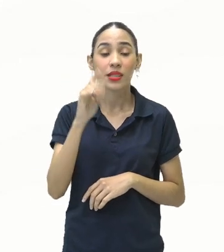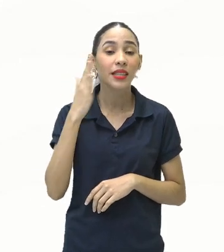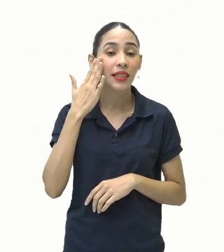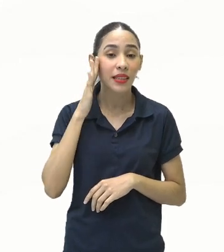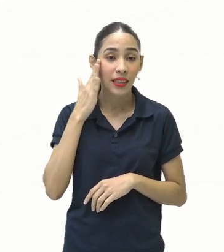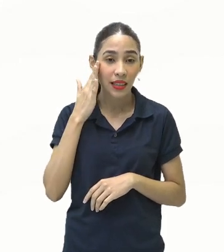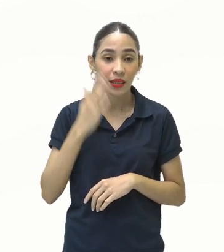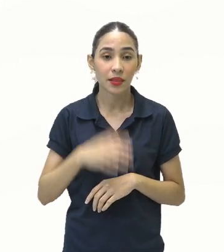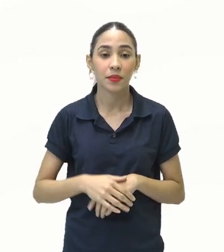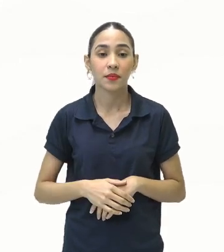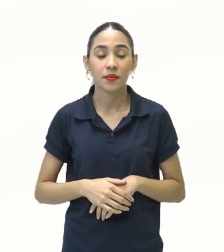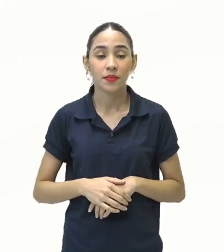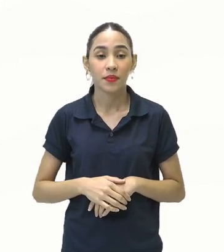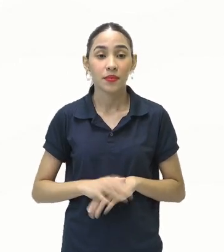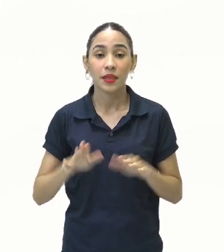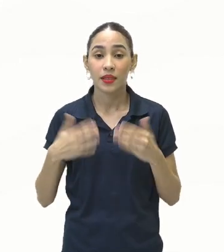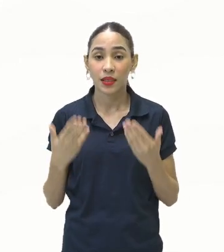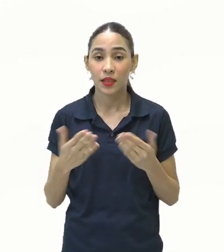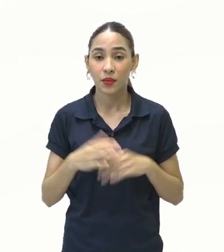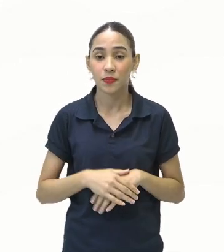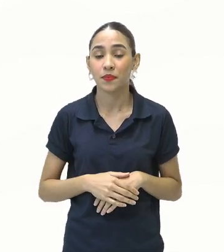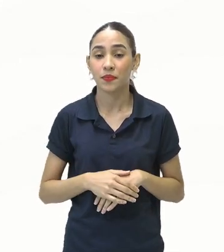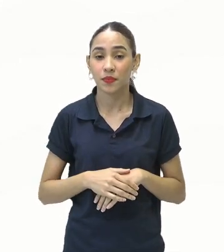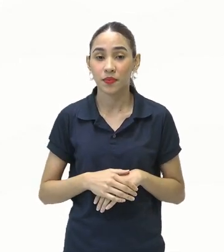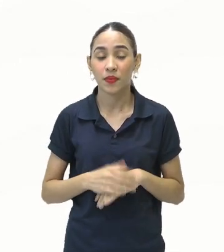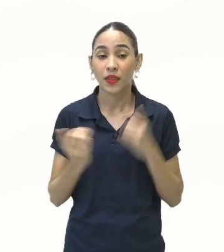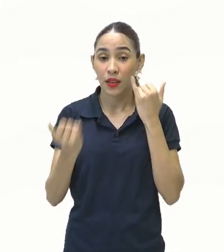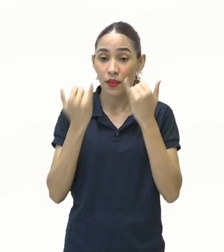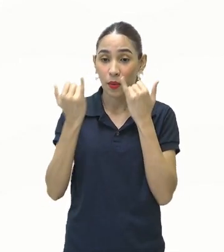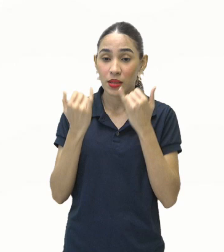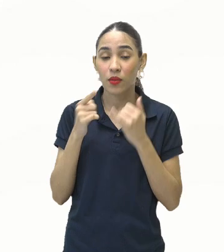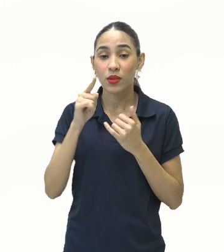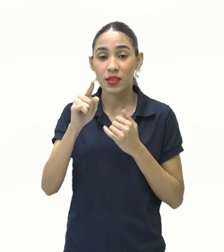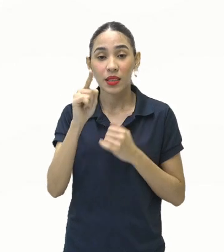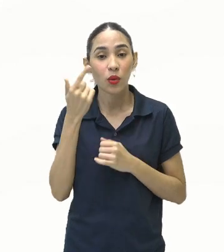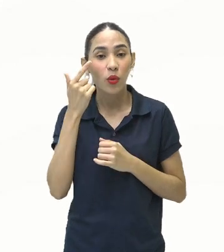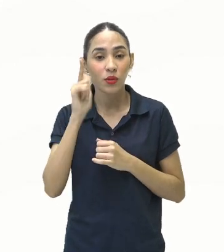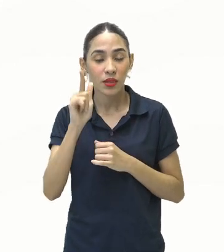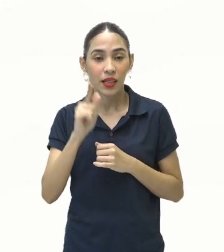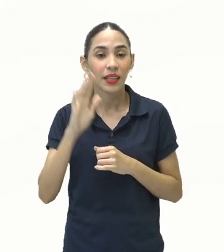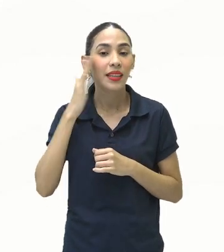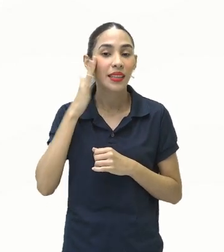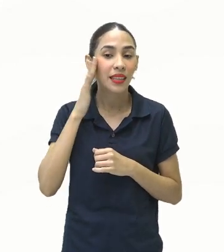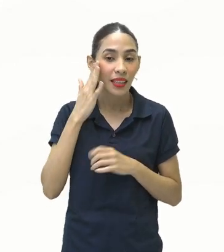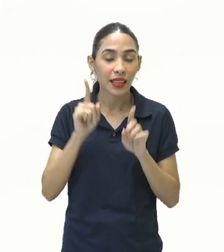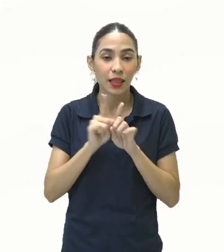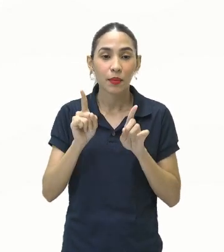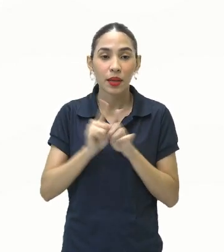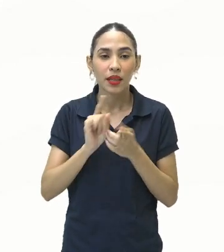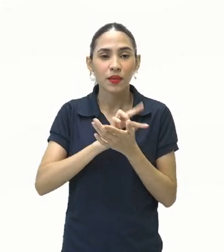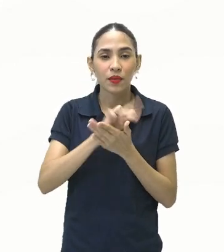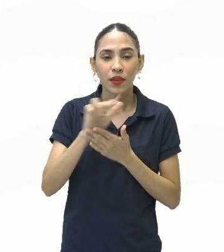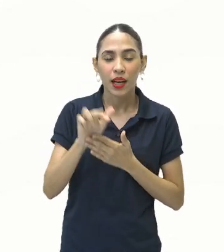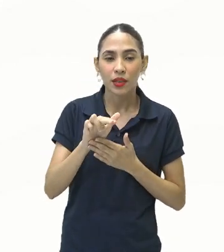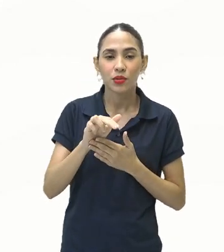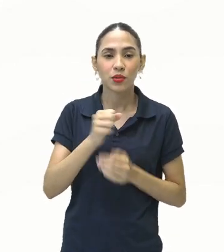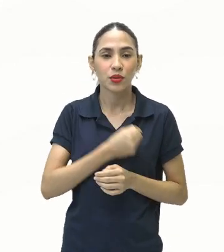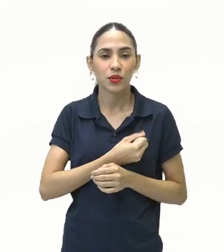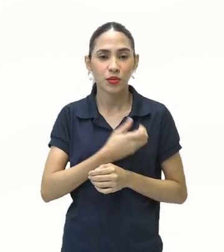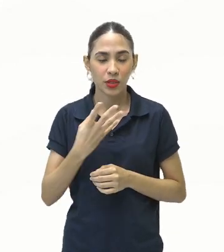isso. E aí, de posse dessa informação, você consegue realmente entender vários compostos